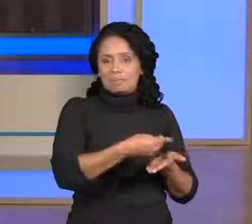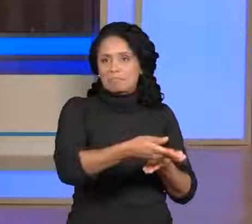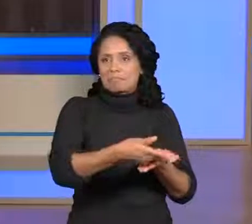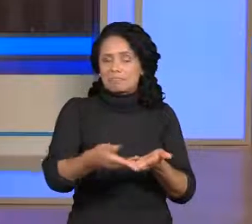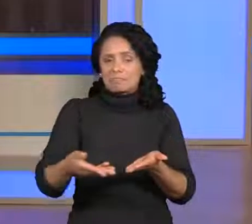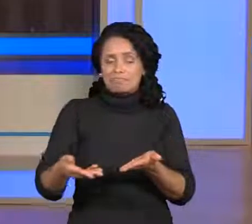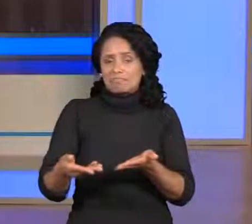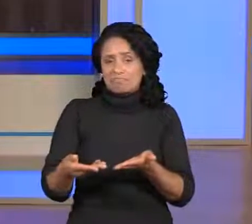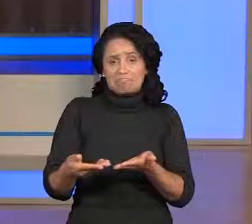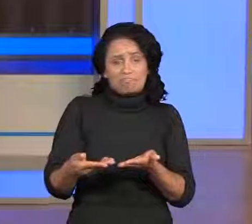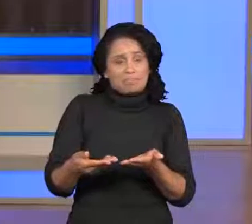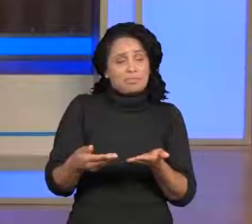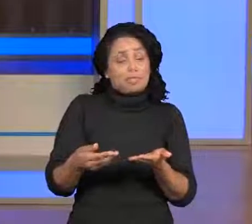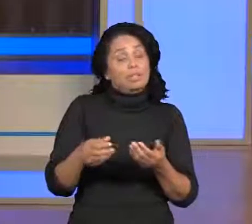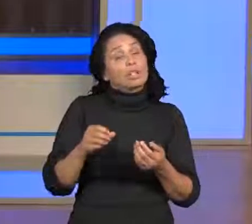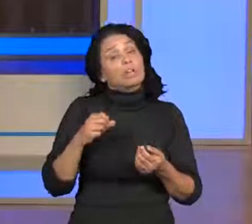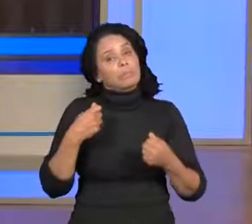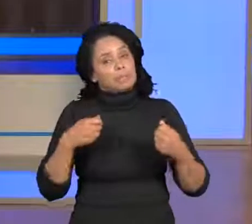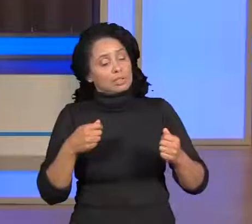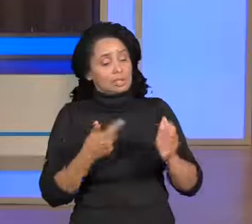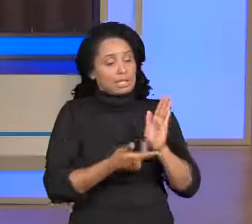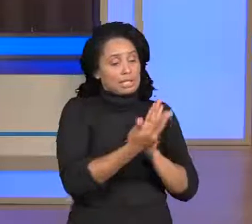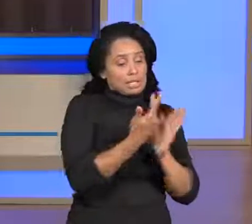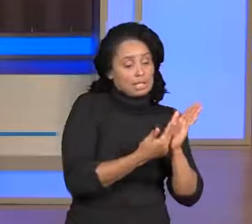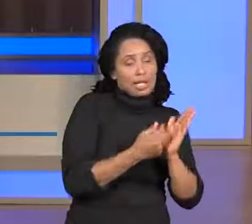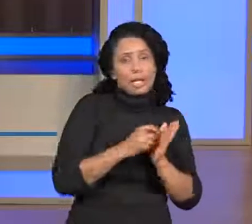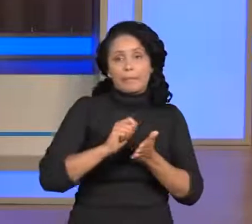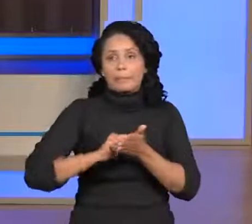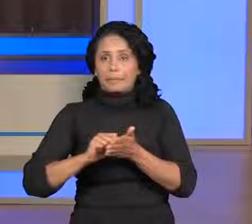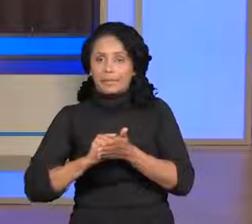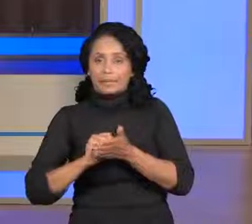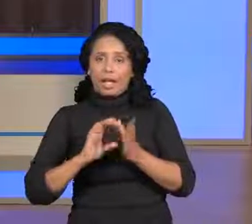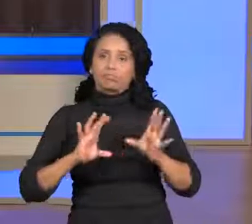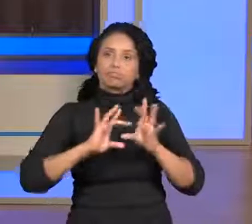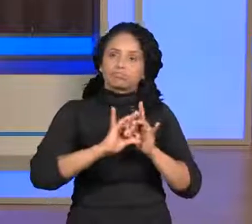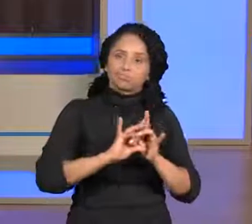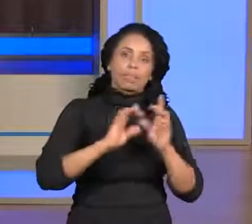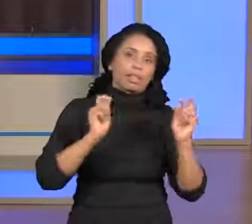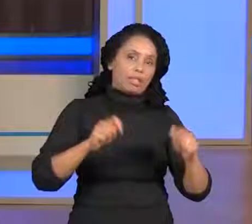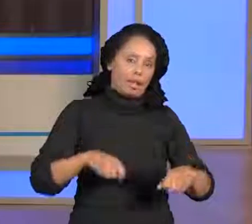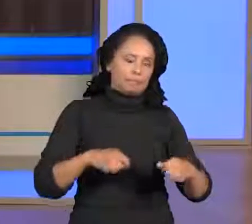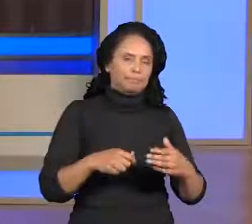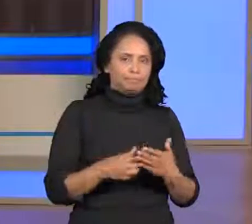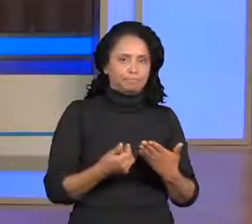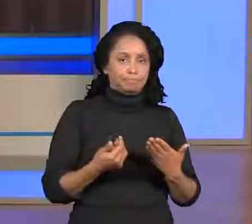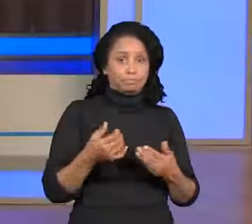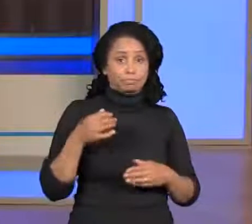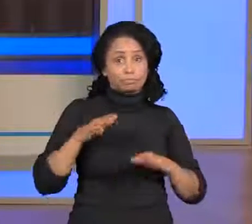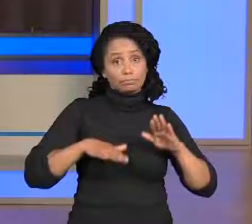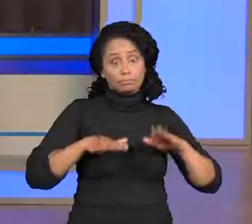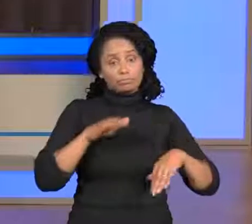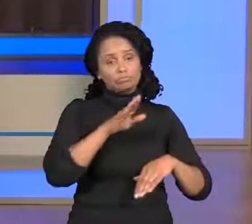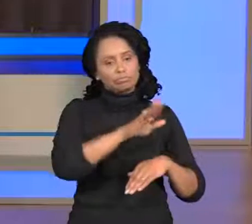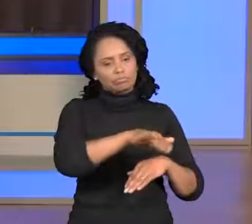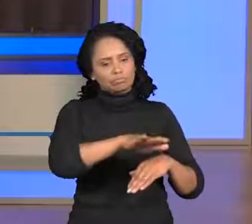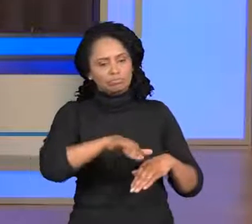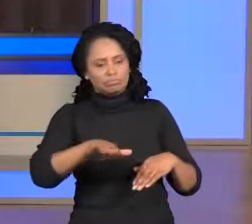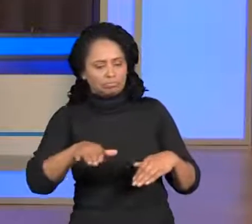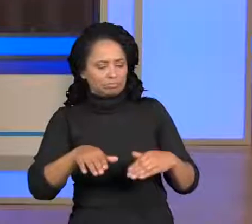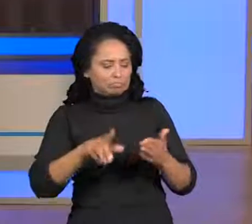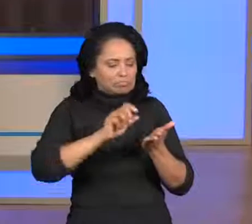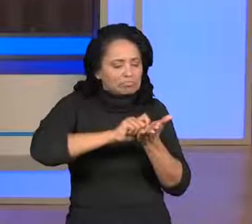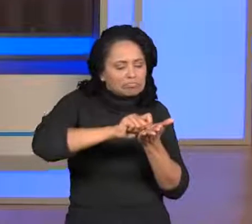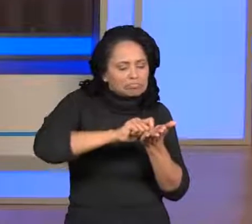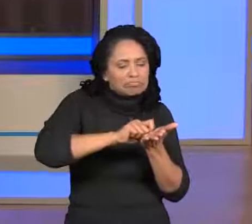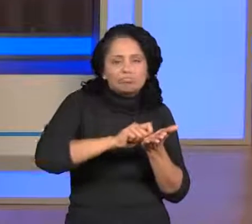frisava também. Aí dá para, então, unir esses dois, que seria desenho e pintura. Isso, porque às vezes, dependendo da atividade, não é necessário naquele momento